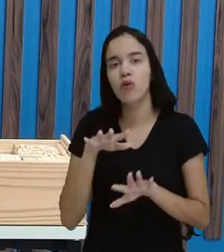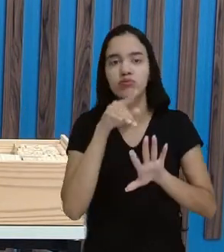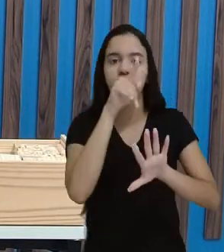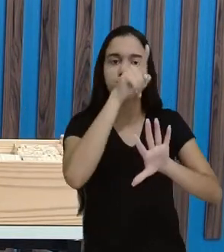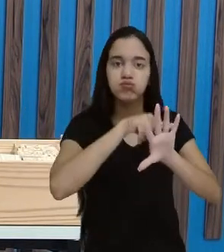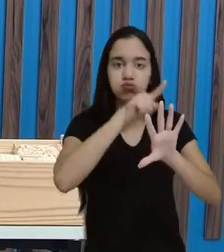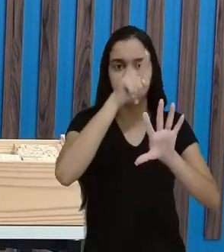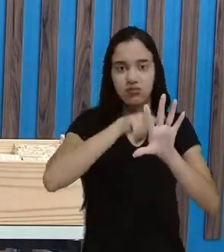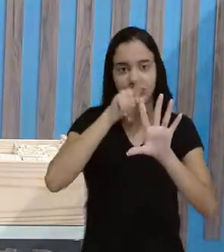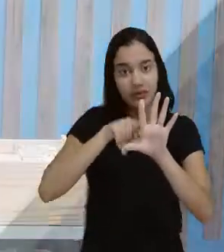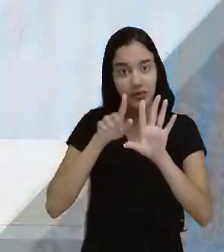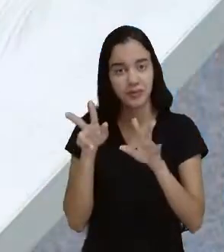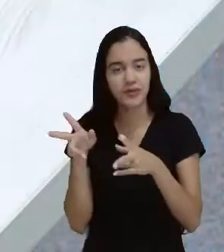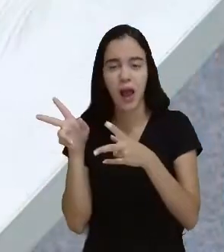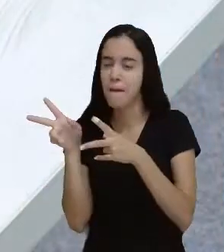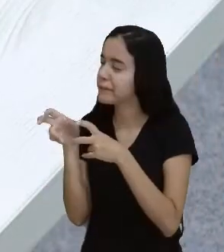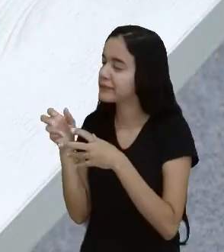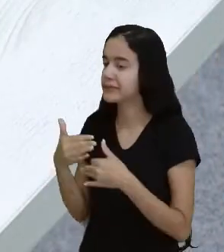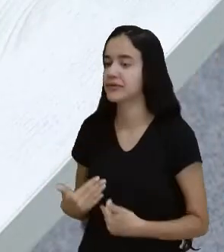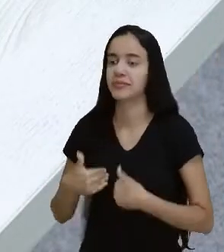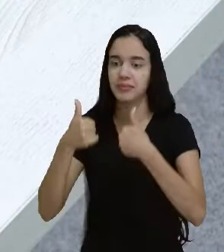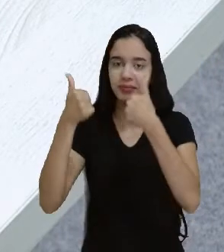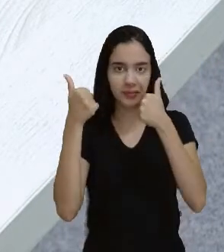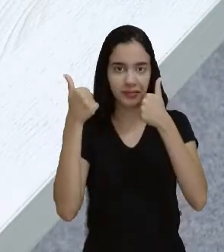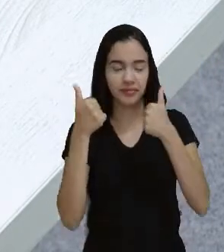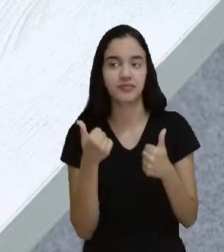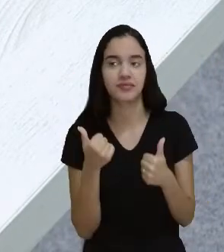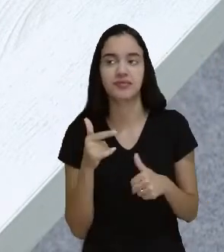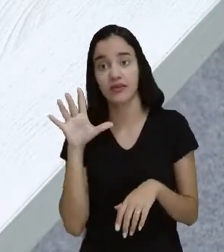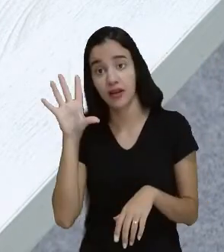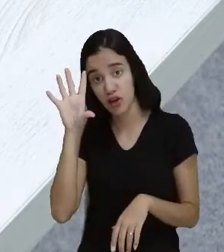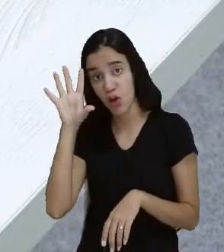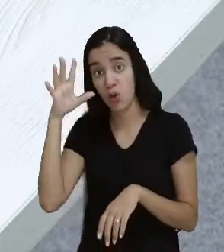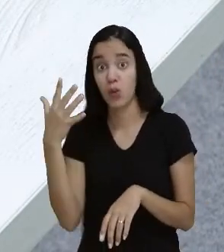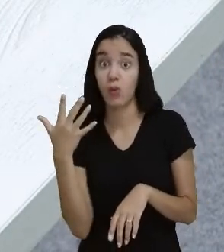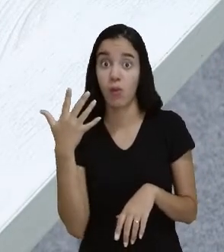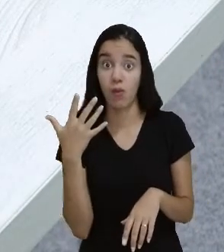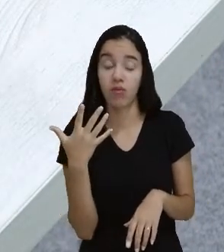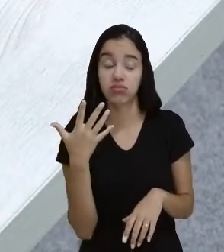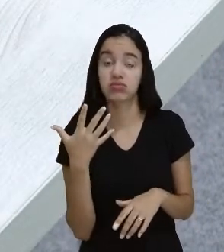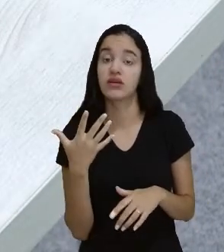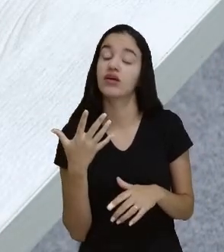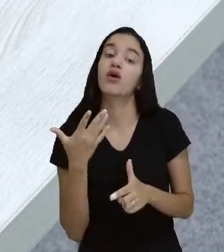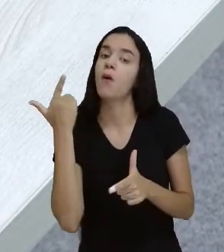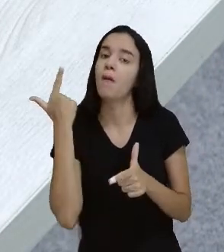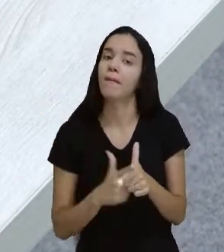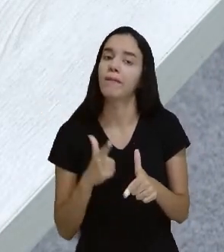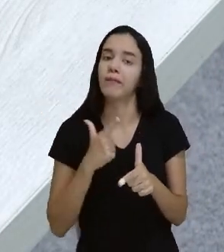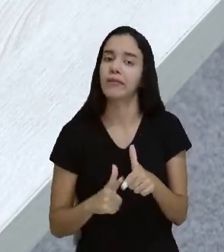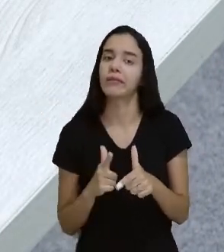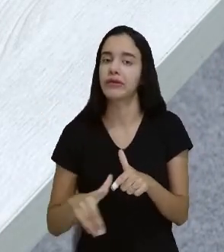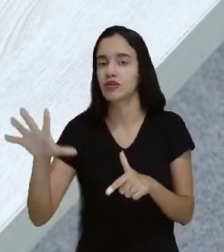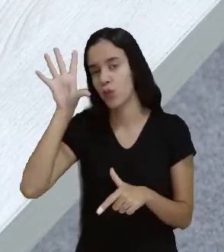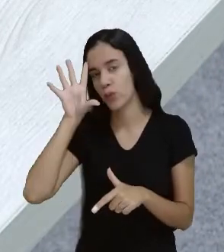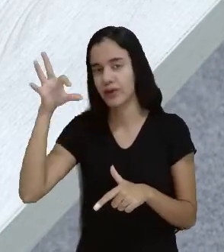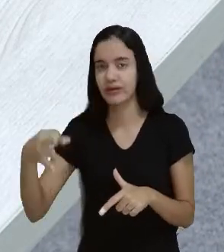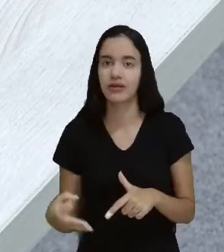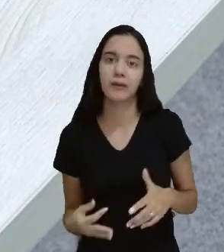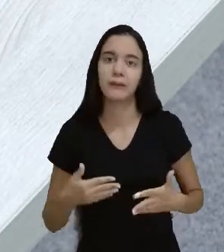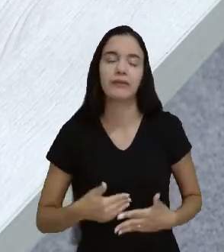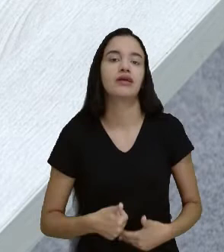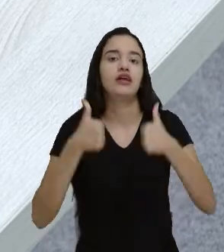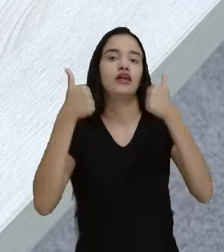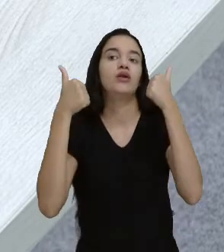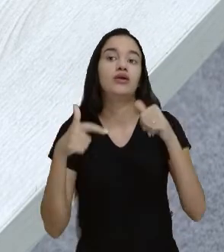aqui para poder visualizar melhor a resolução desse problema, dessa situação, para a gente compreender melhor. E eu